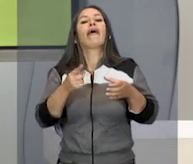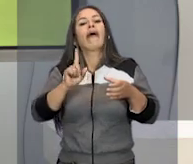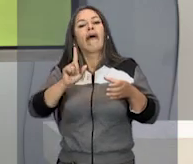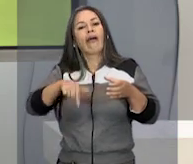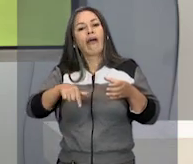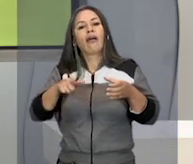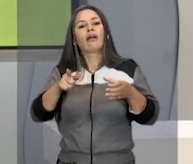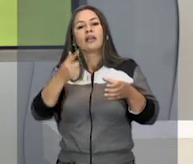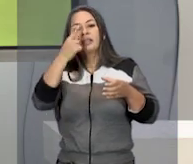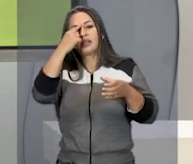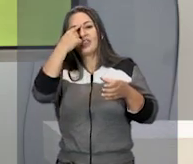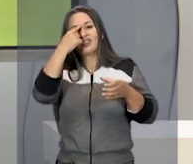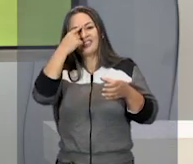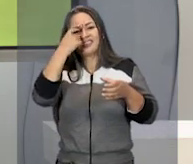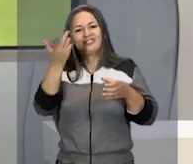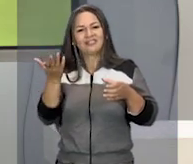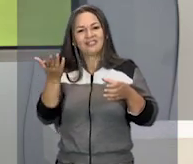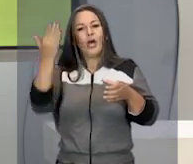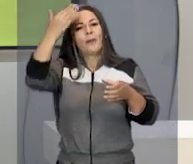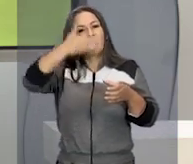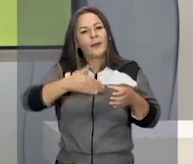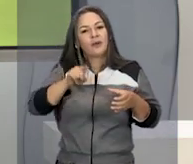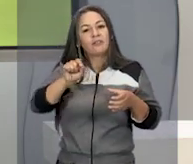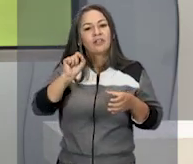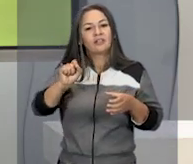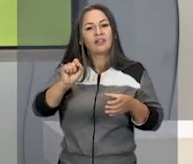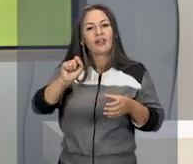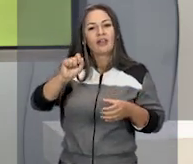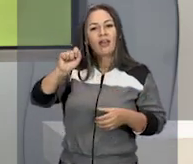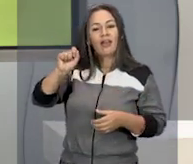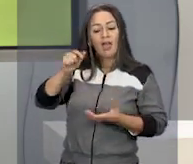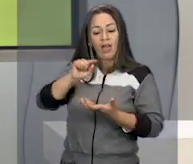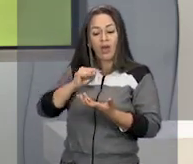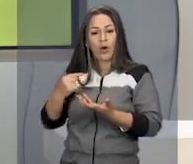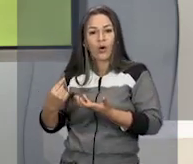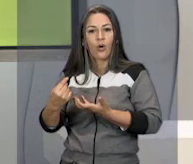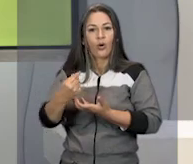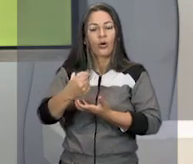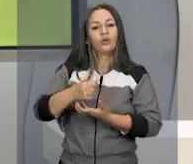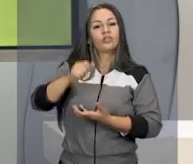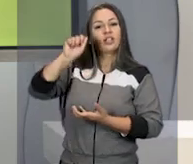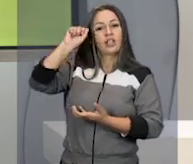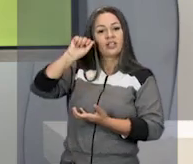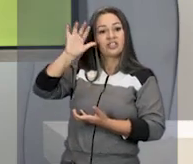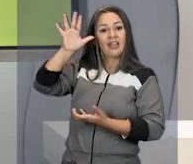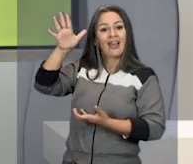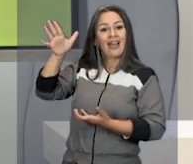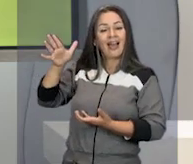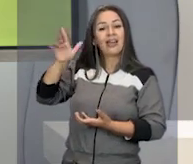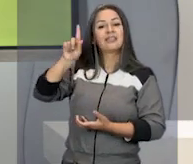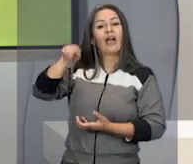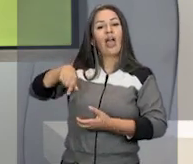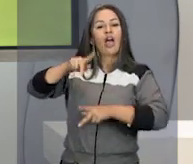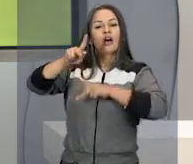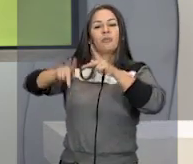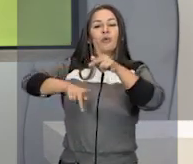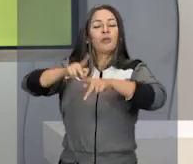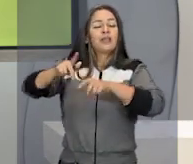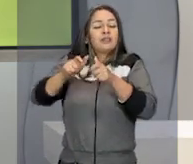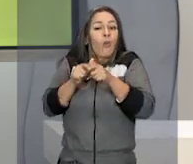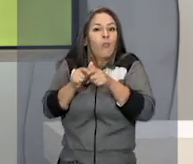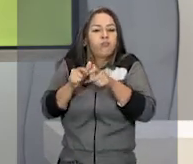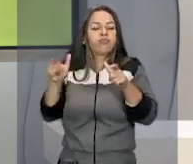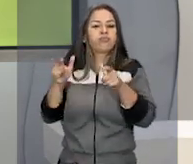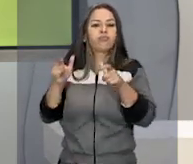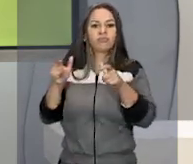concentração de boa parte da população da Terra. São cerca de 60% da população da Terra está lá na Ásia. Só a Índia e a